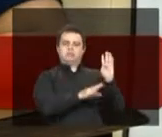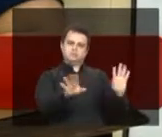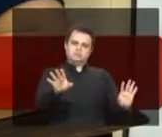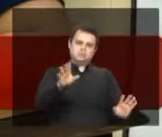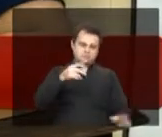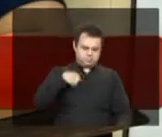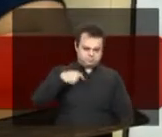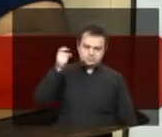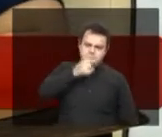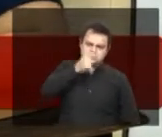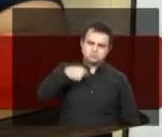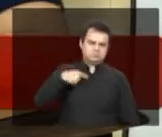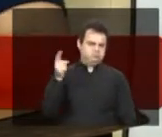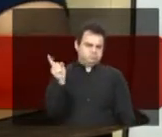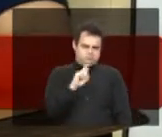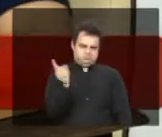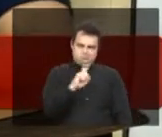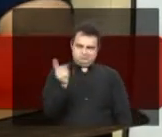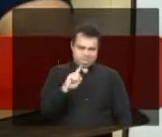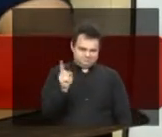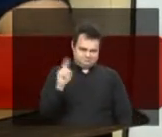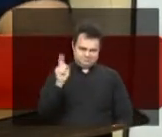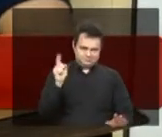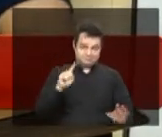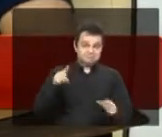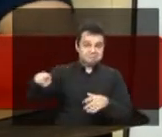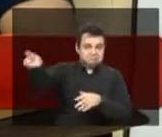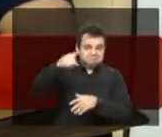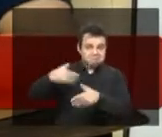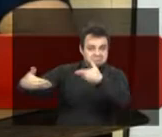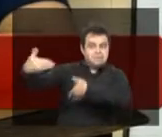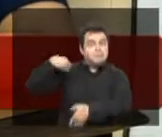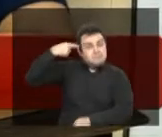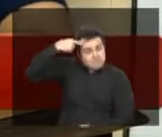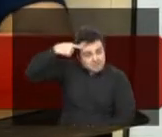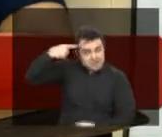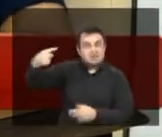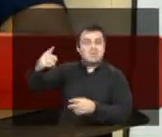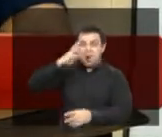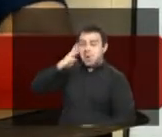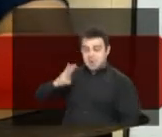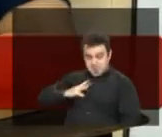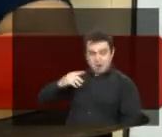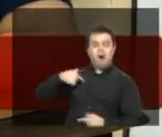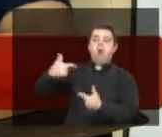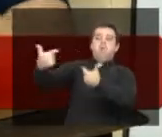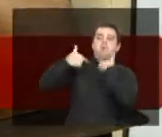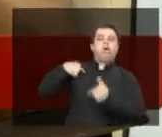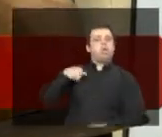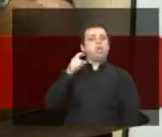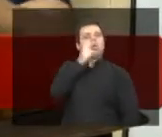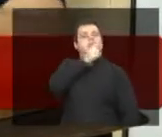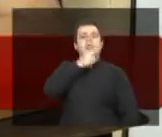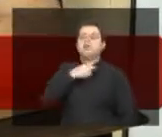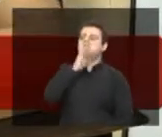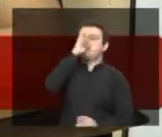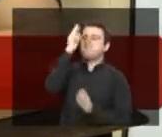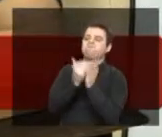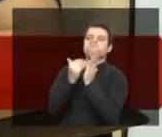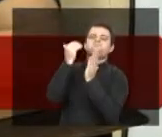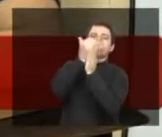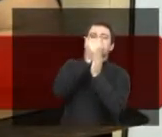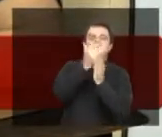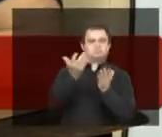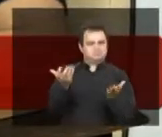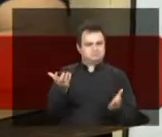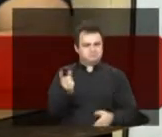mentiroso. Talvez eu esteja sendo aqui tratado como mentiroso, querendo aumentar, colocando